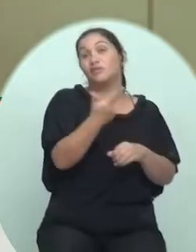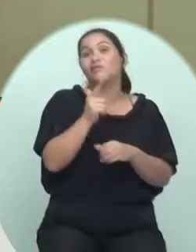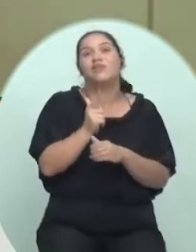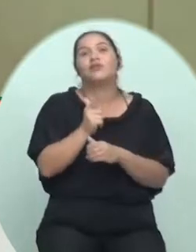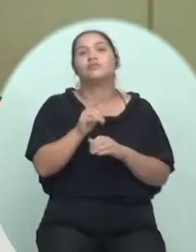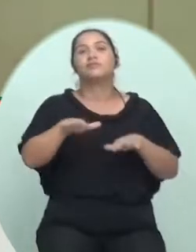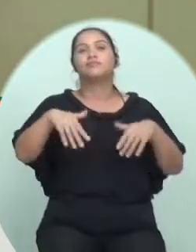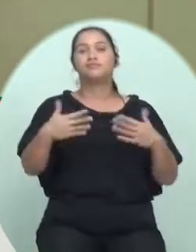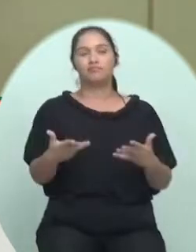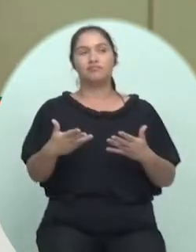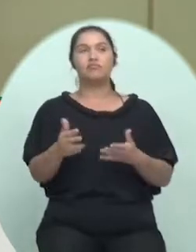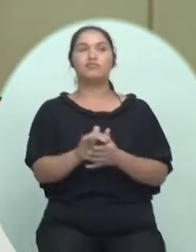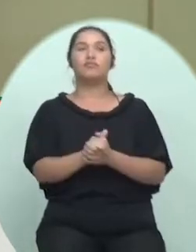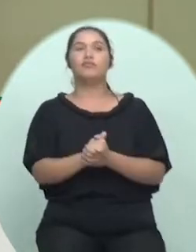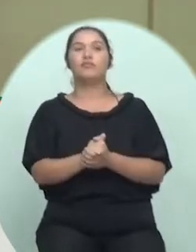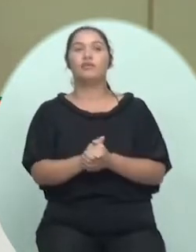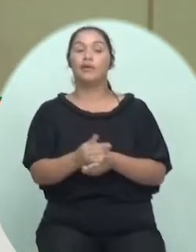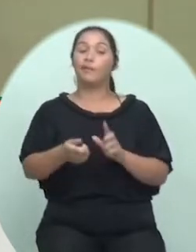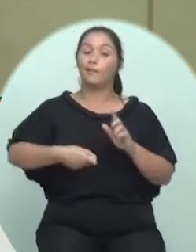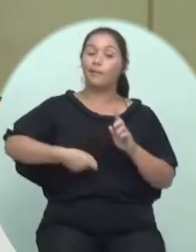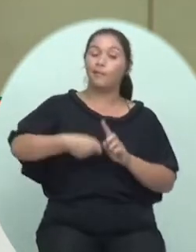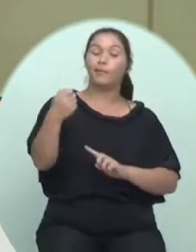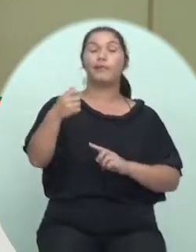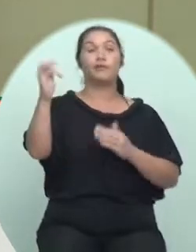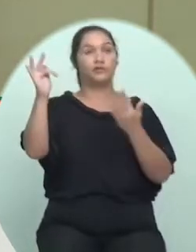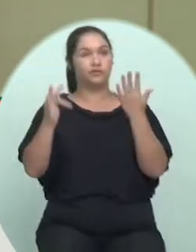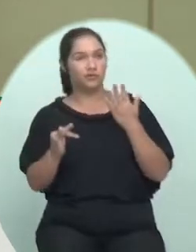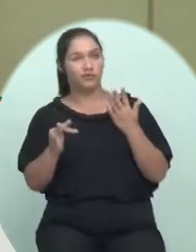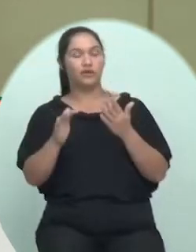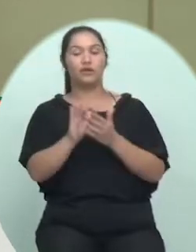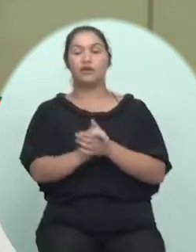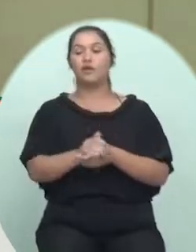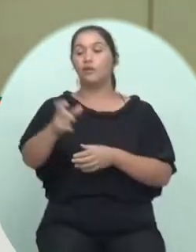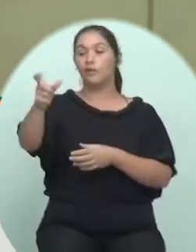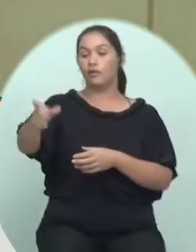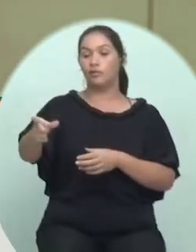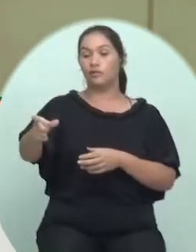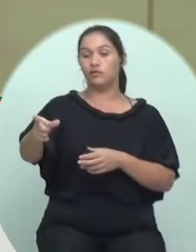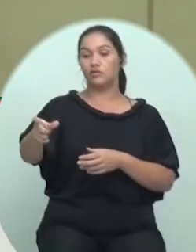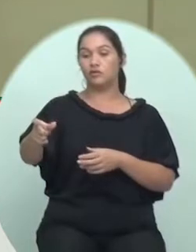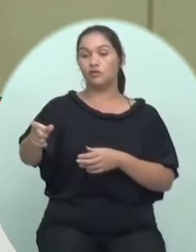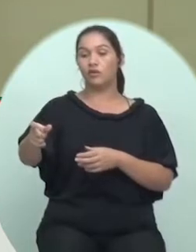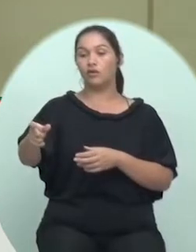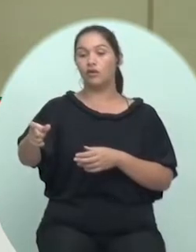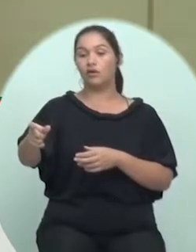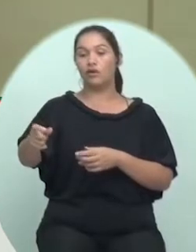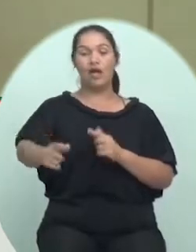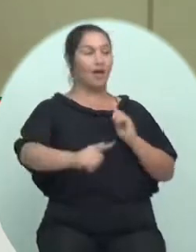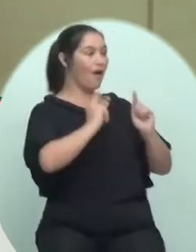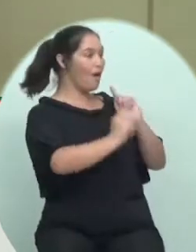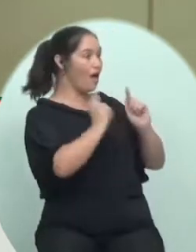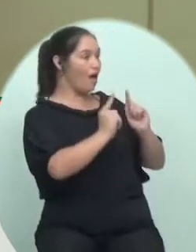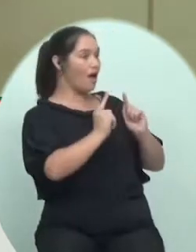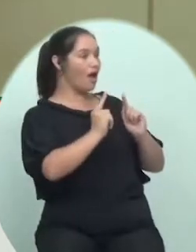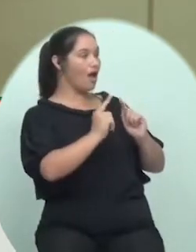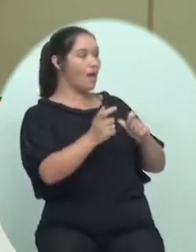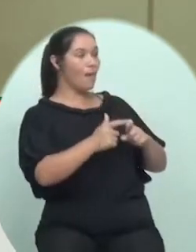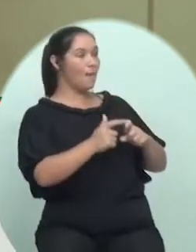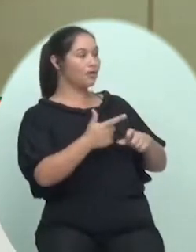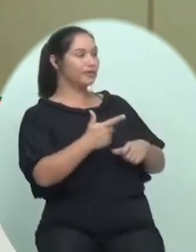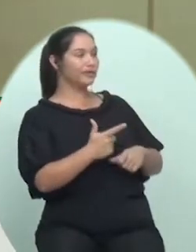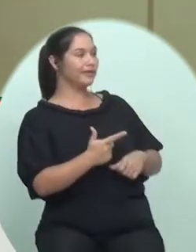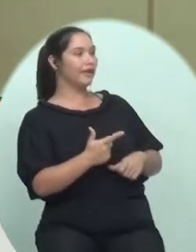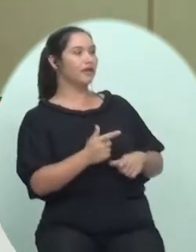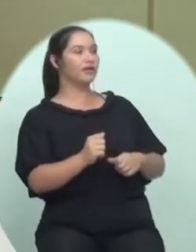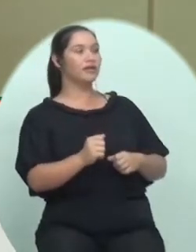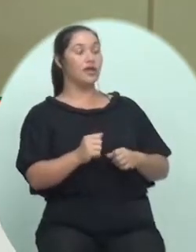fevereiro, chegou até mim uma pessoa reclamando que o profissional lá do posto de saúde do Maria Céu saiu de